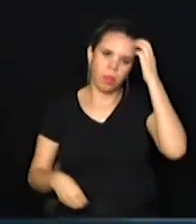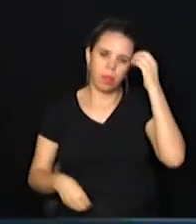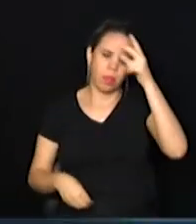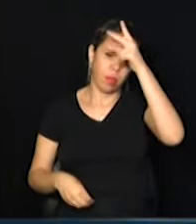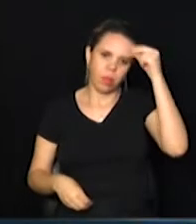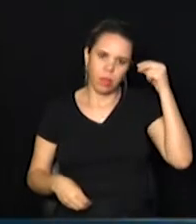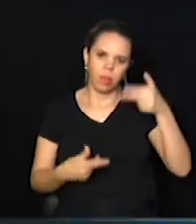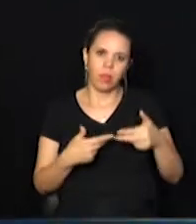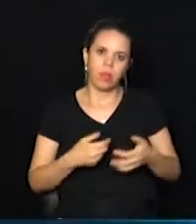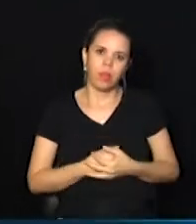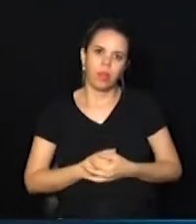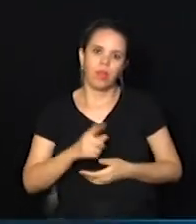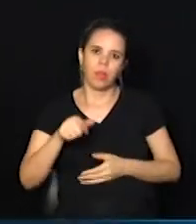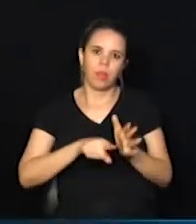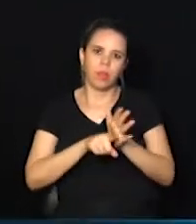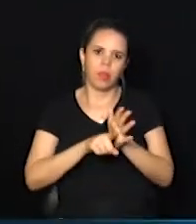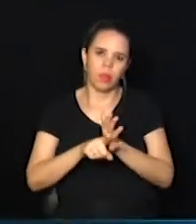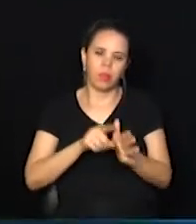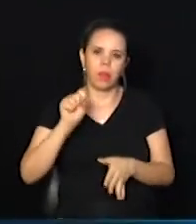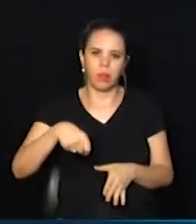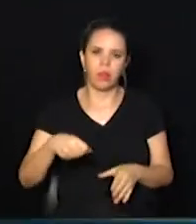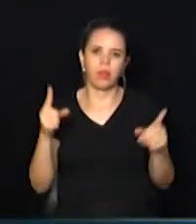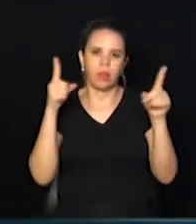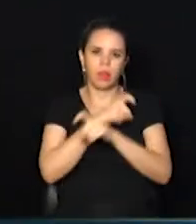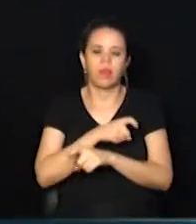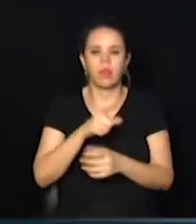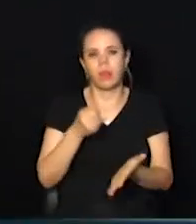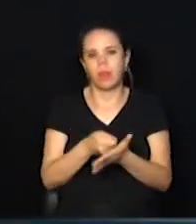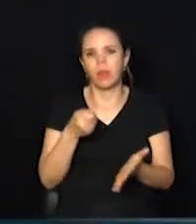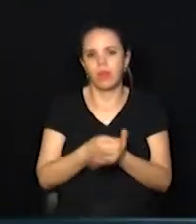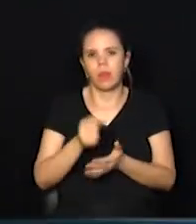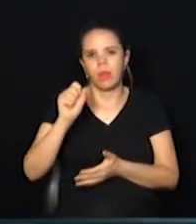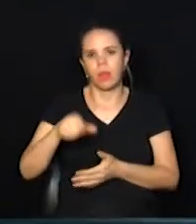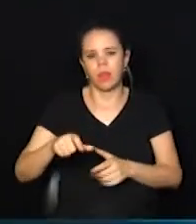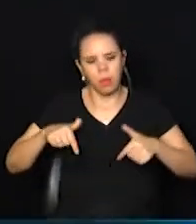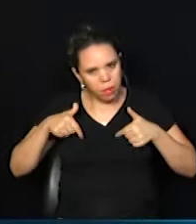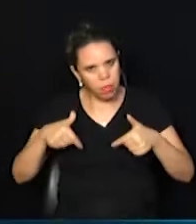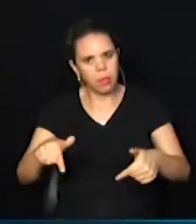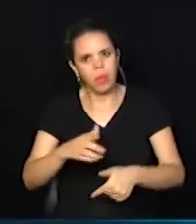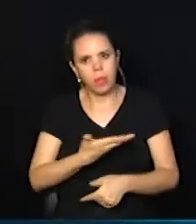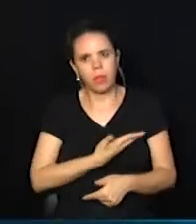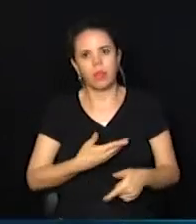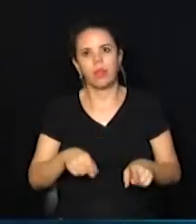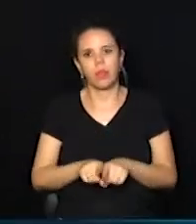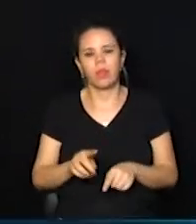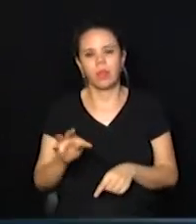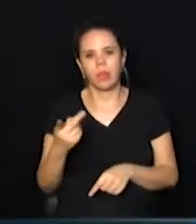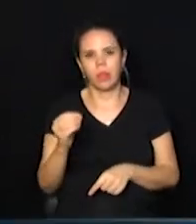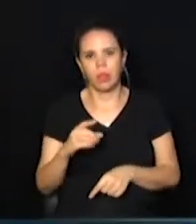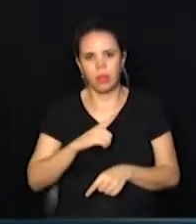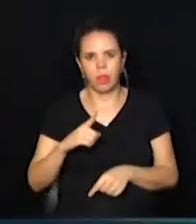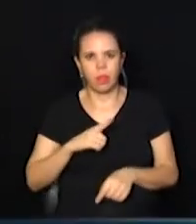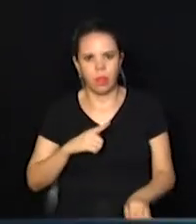diversas frentes. É uma investigação, sim, complexa, mas que exige, sim, um empenho do Estado, o mesmo empenho que Toninho teve em